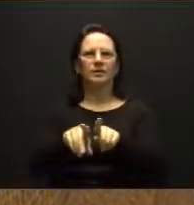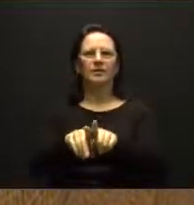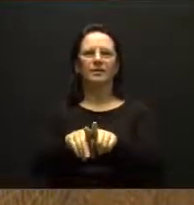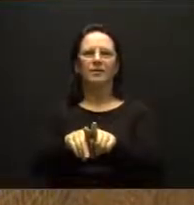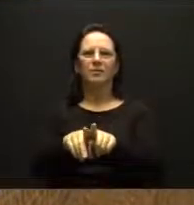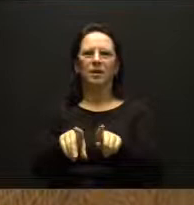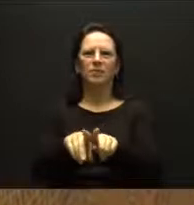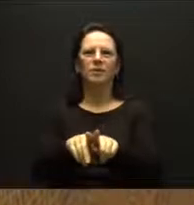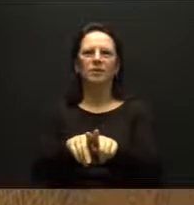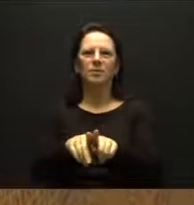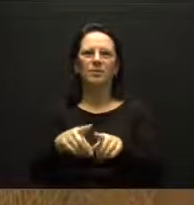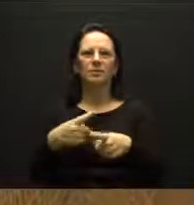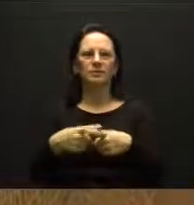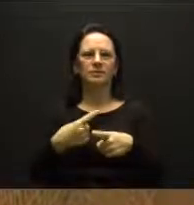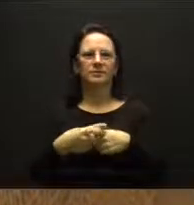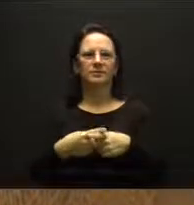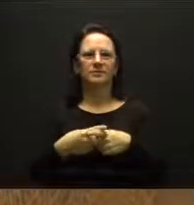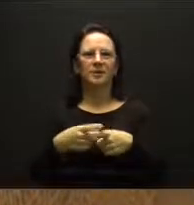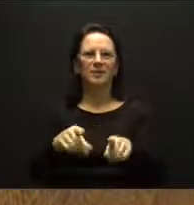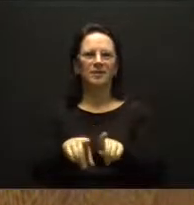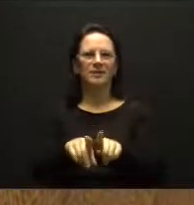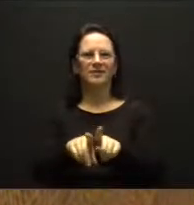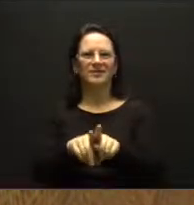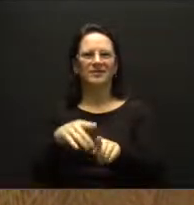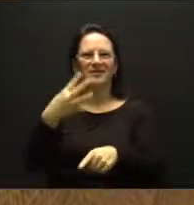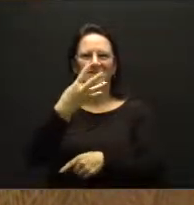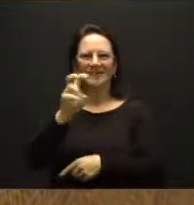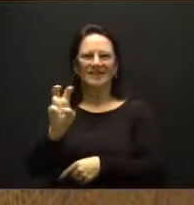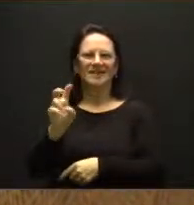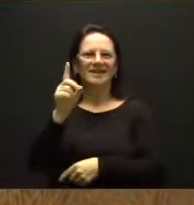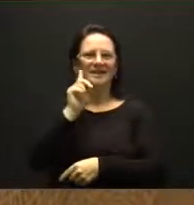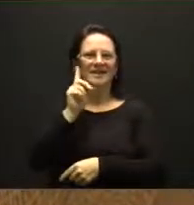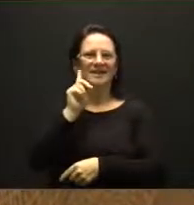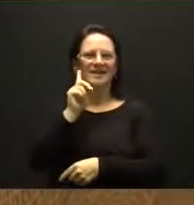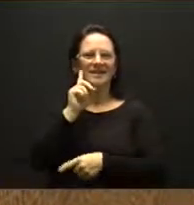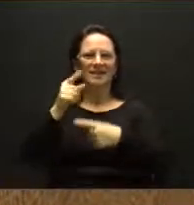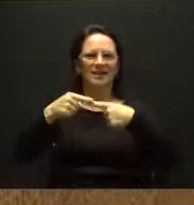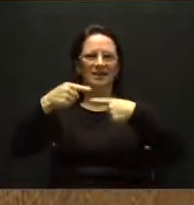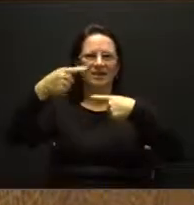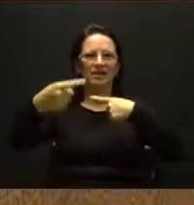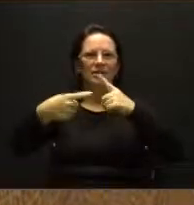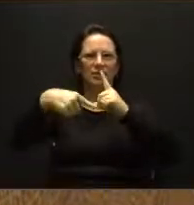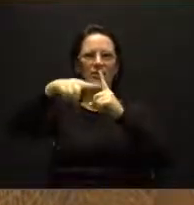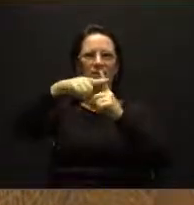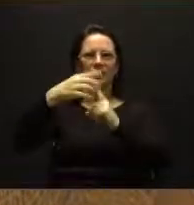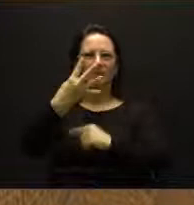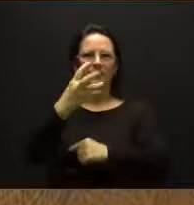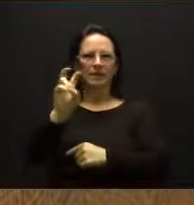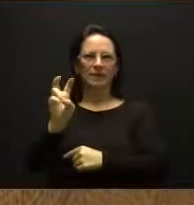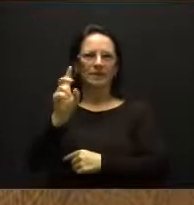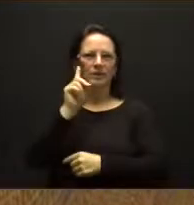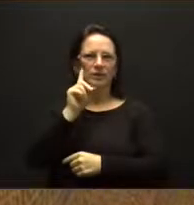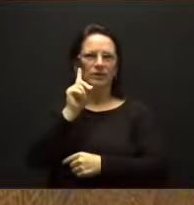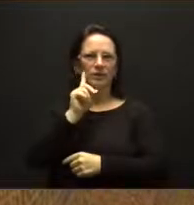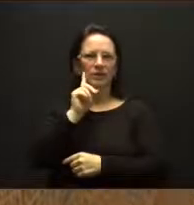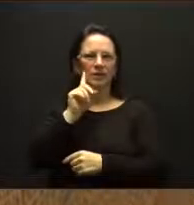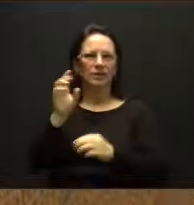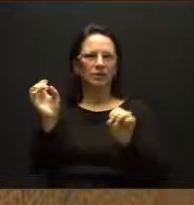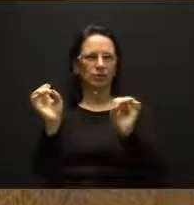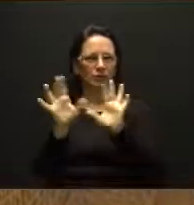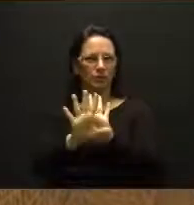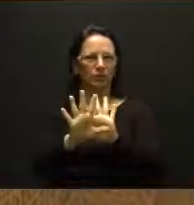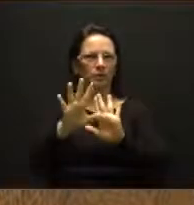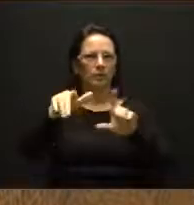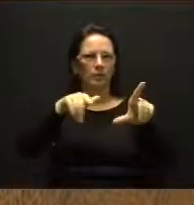devem observar um prazo inicial de 4 trinta e cinco dias prorrogáveis por mais 45 dias a conclusão dos